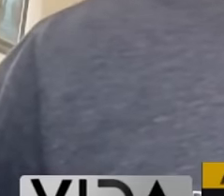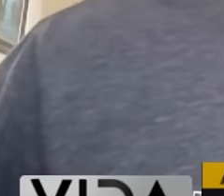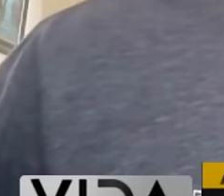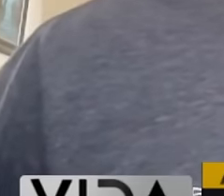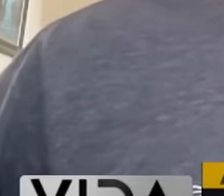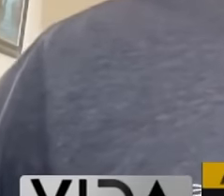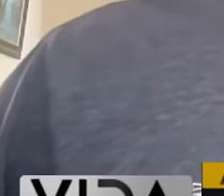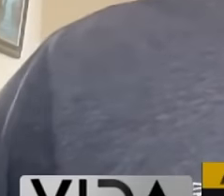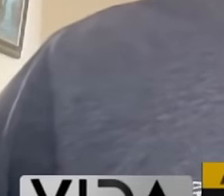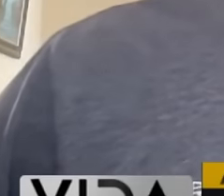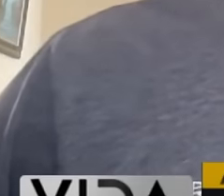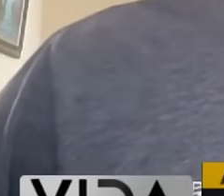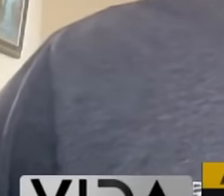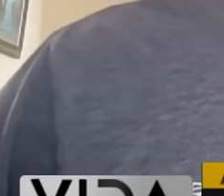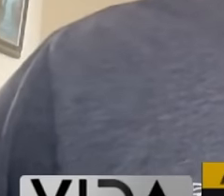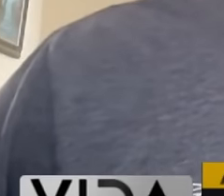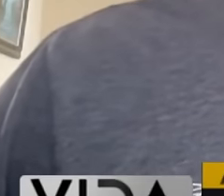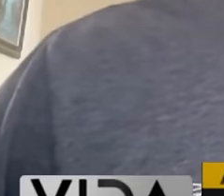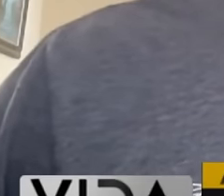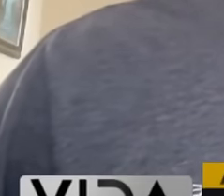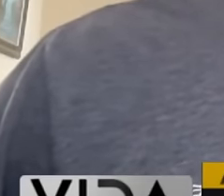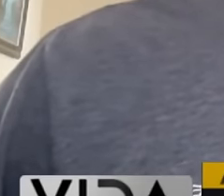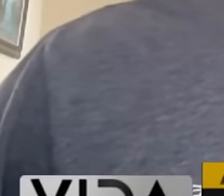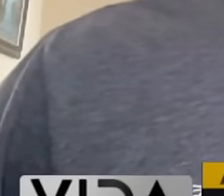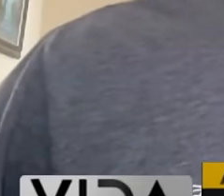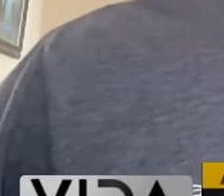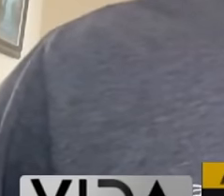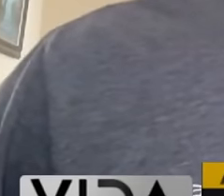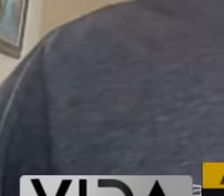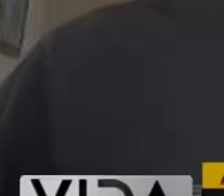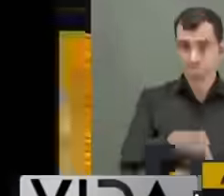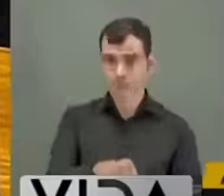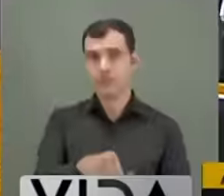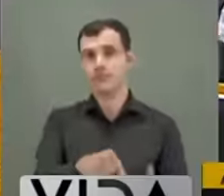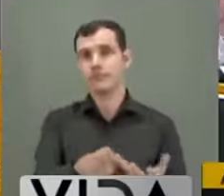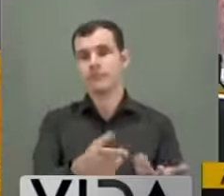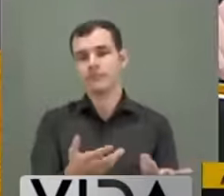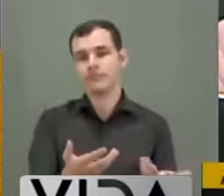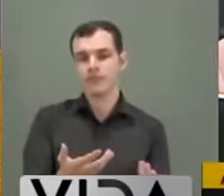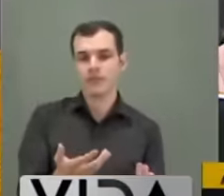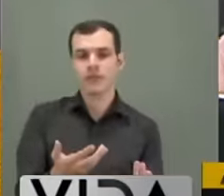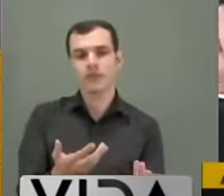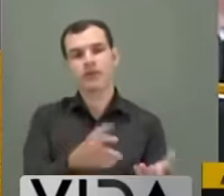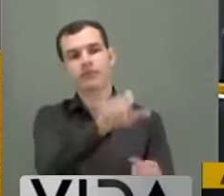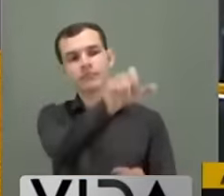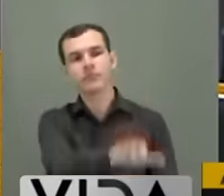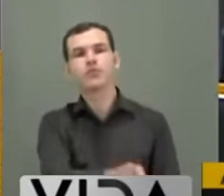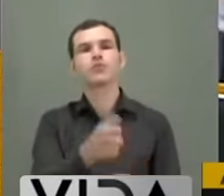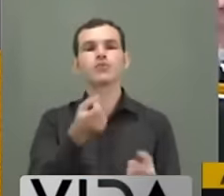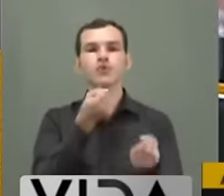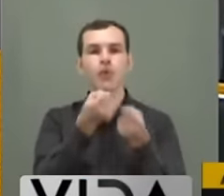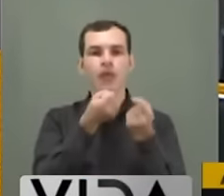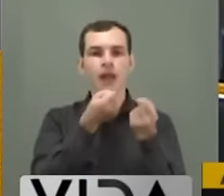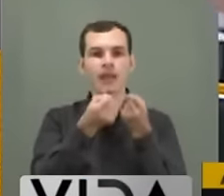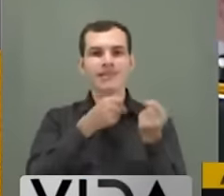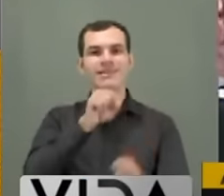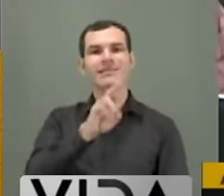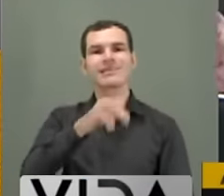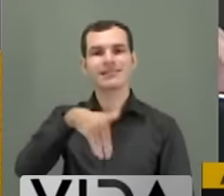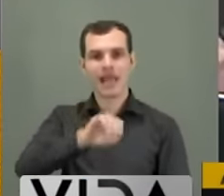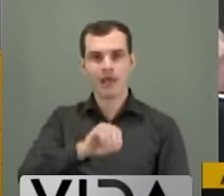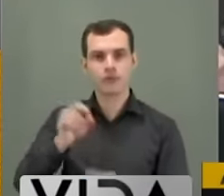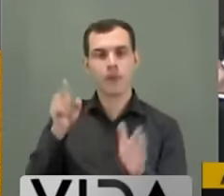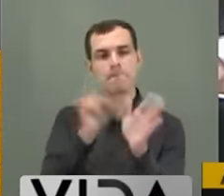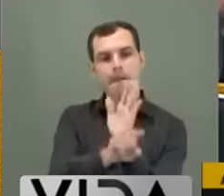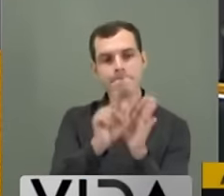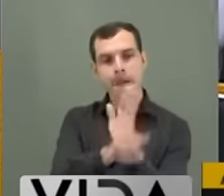subsidiou, com base nas perguntas que foram feitas para o jornalista Sérgio Tavares. Por acompanhar o trabalho de Sérgio